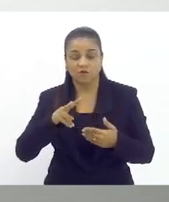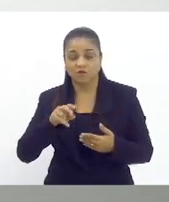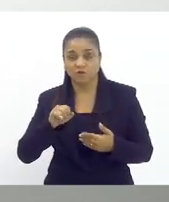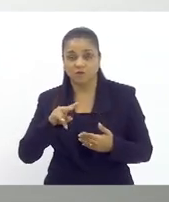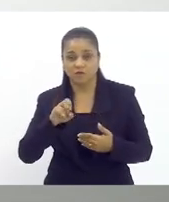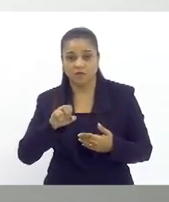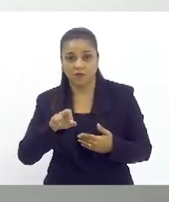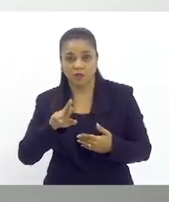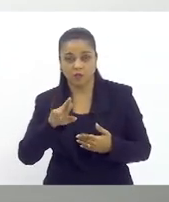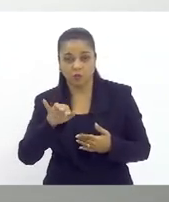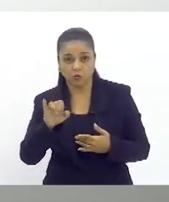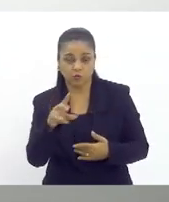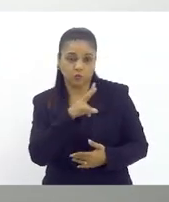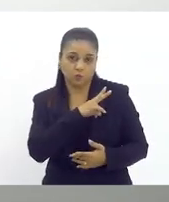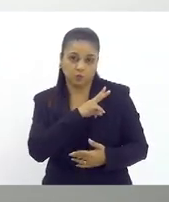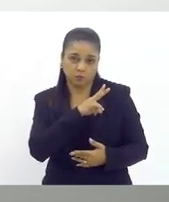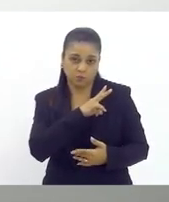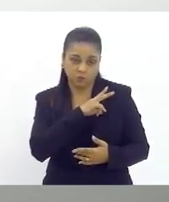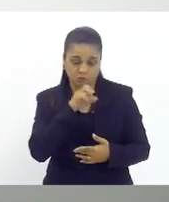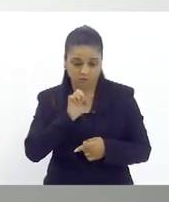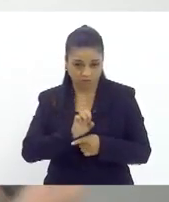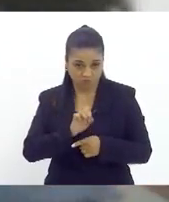no Rio de Janeiro